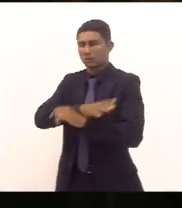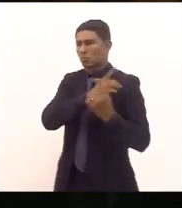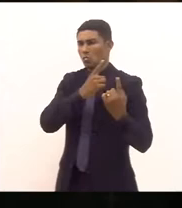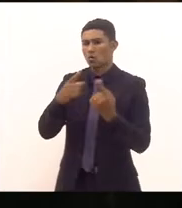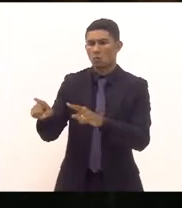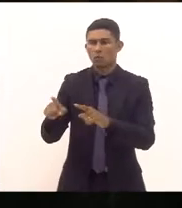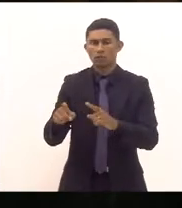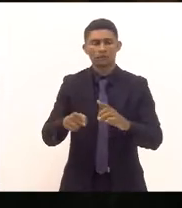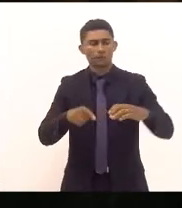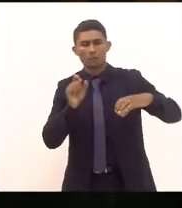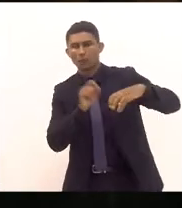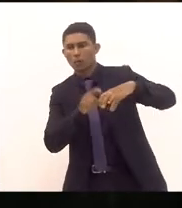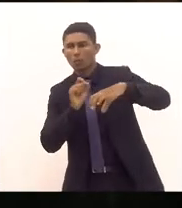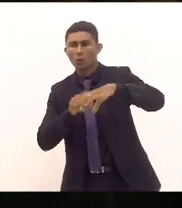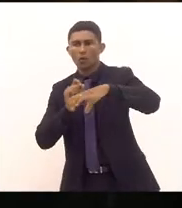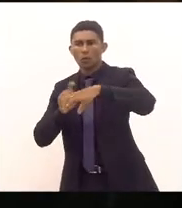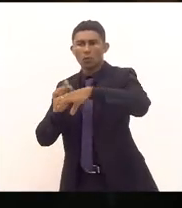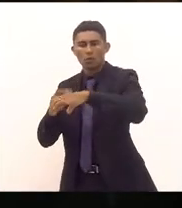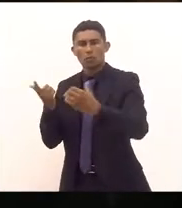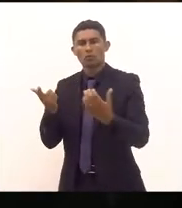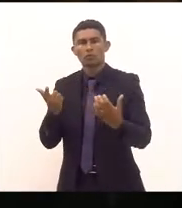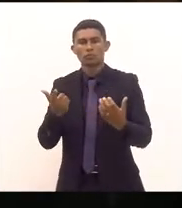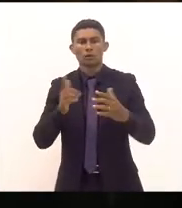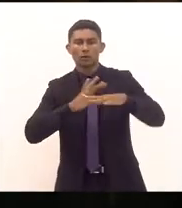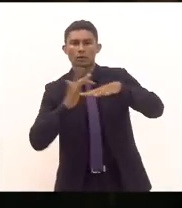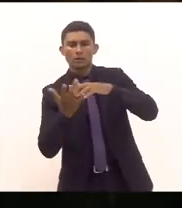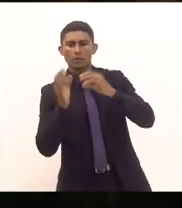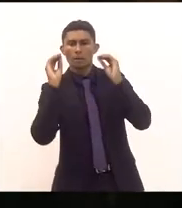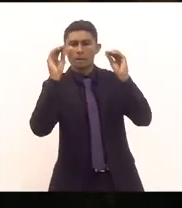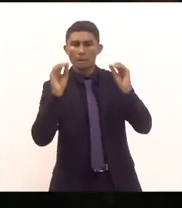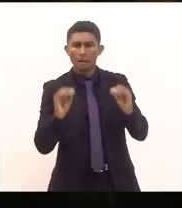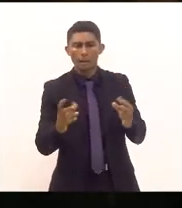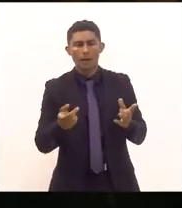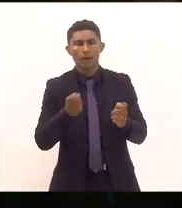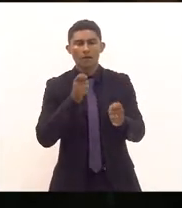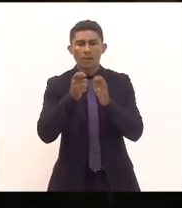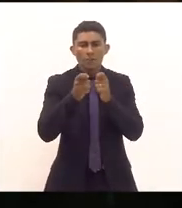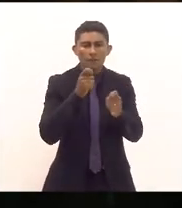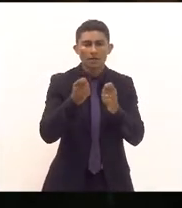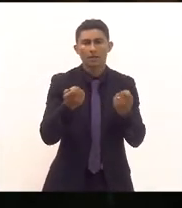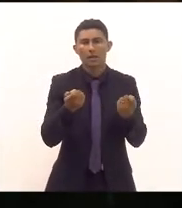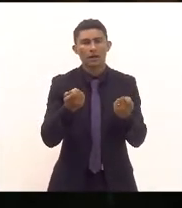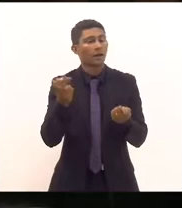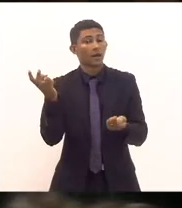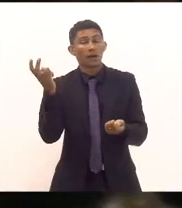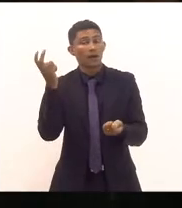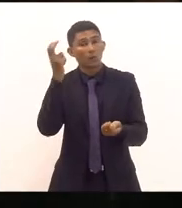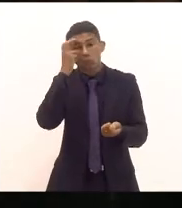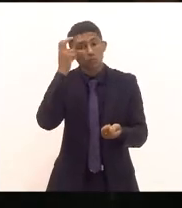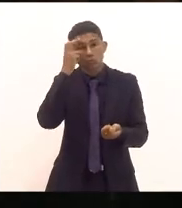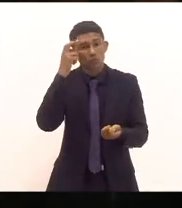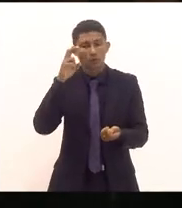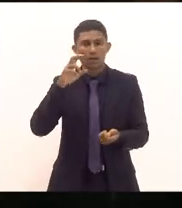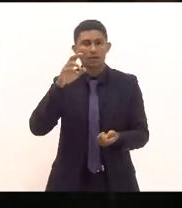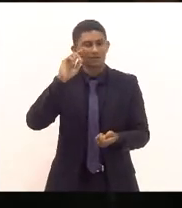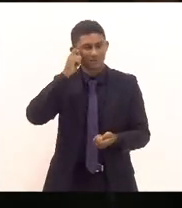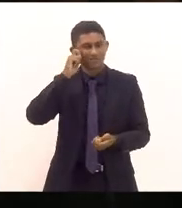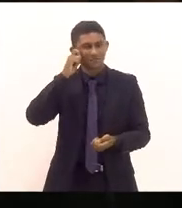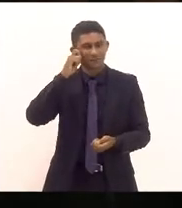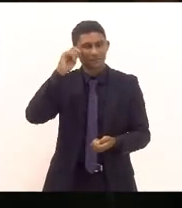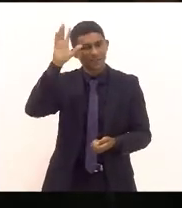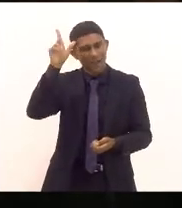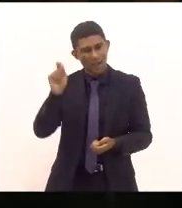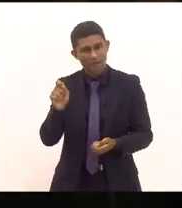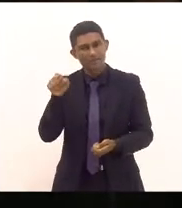a cada Gol comemorado postagem entrevista com referência à cultura afro-brasileira Paulinho dá a voz a milhares